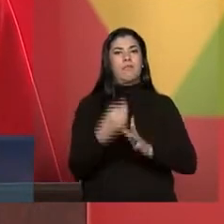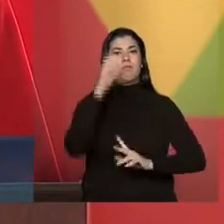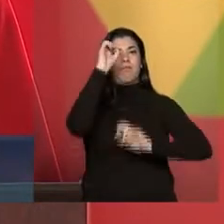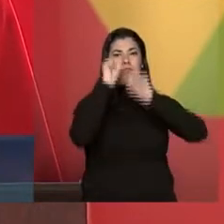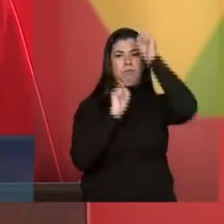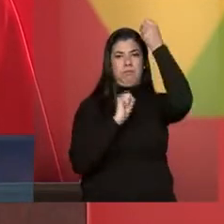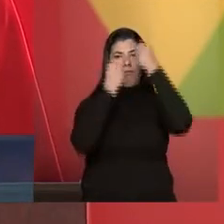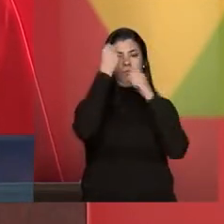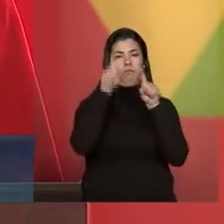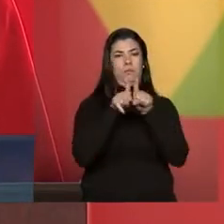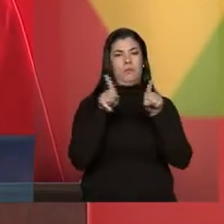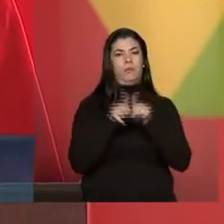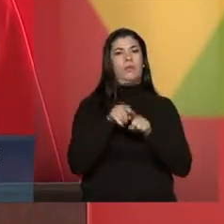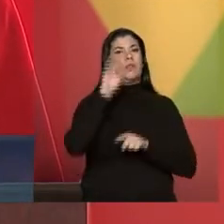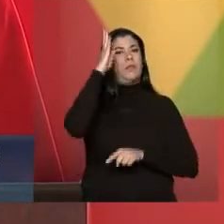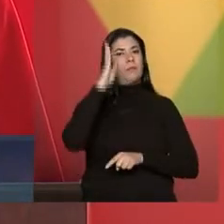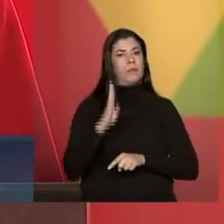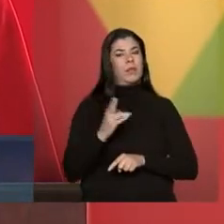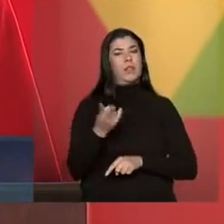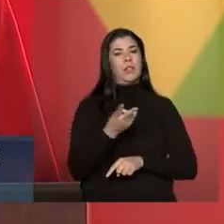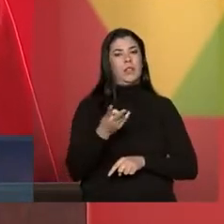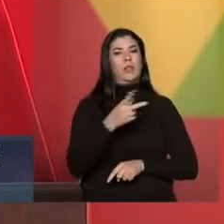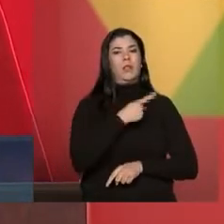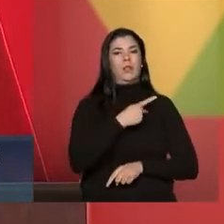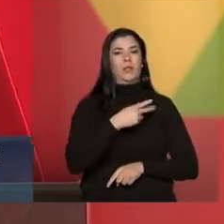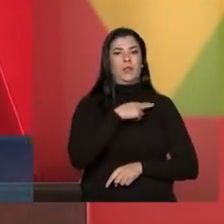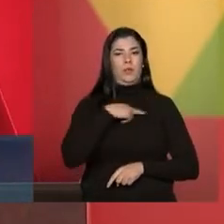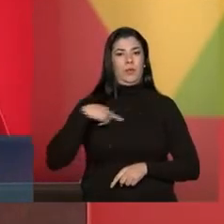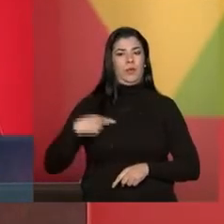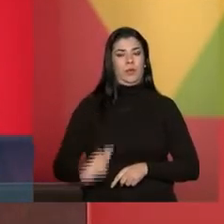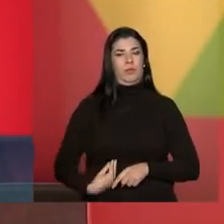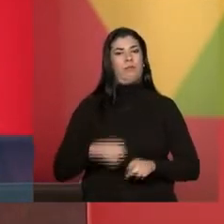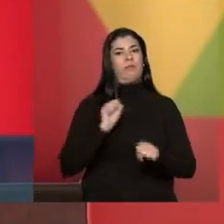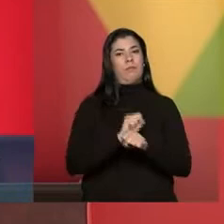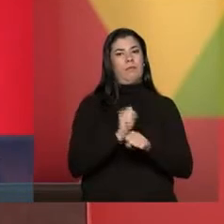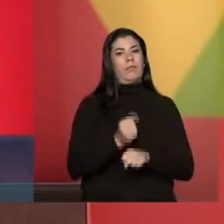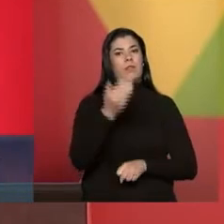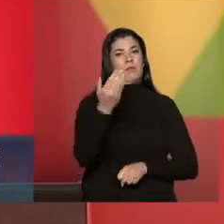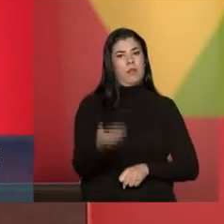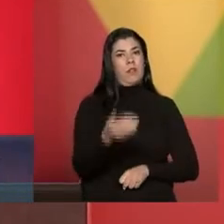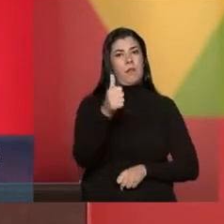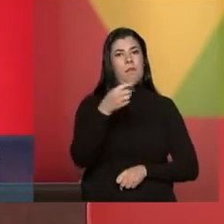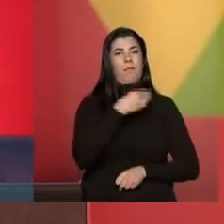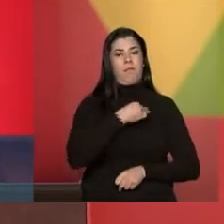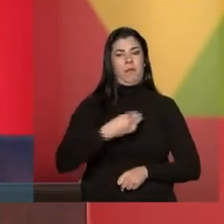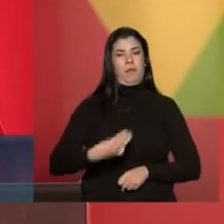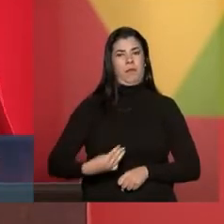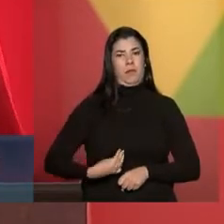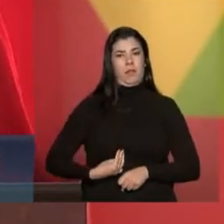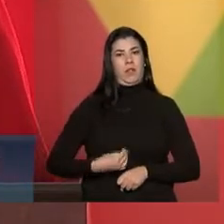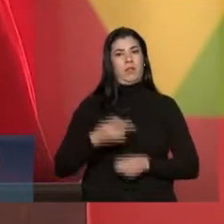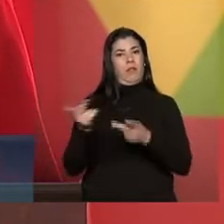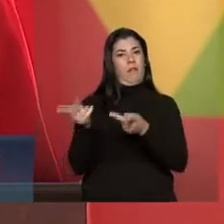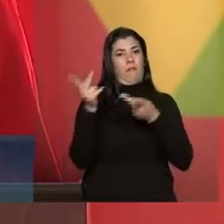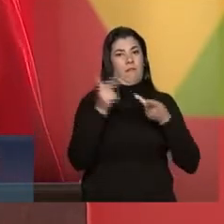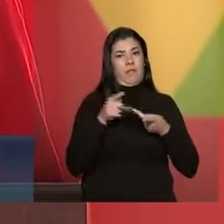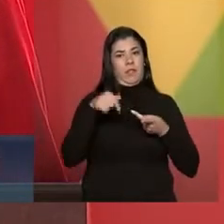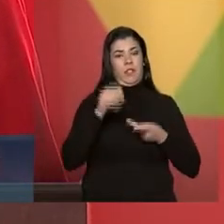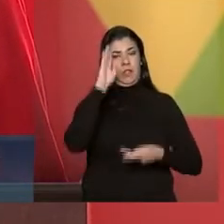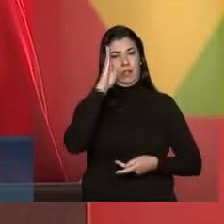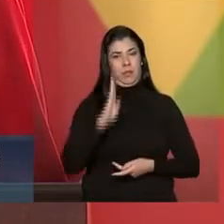produtiva entre Brasil e China. Espero, senhor primeiro-ministro, que sua visita ao